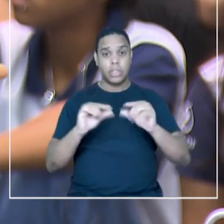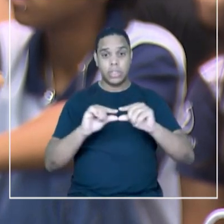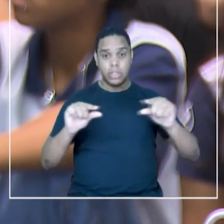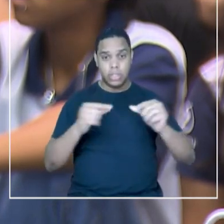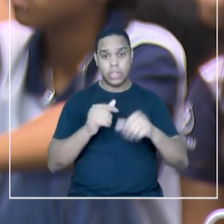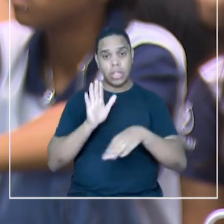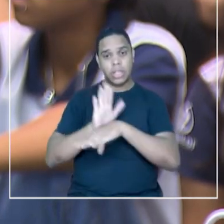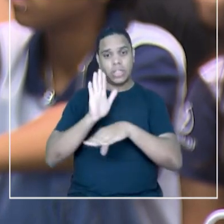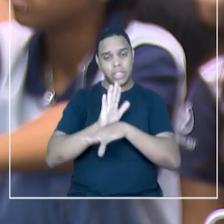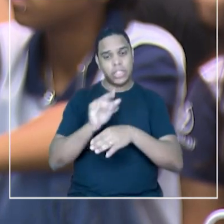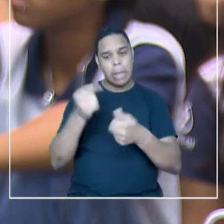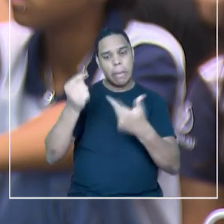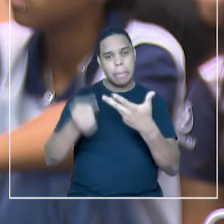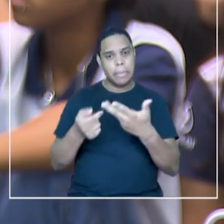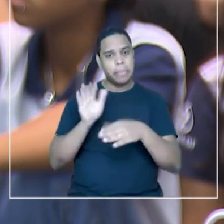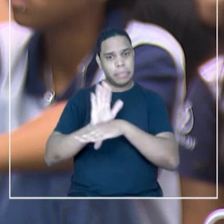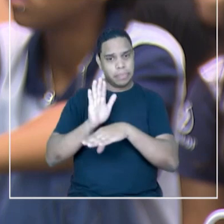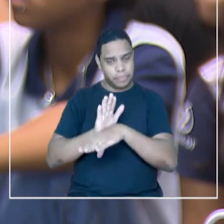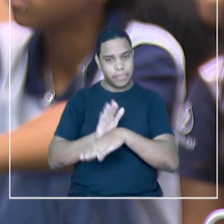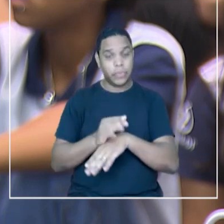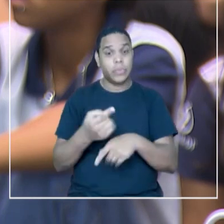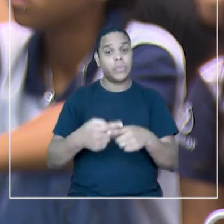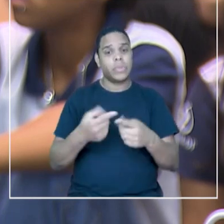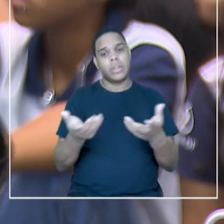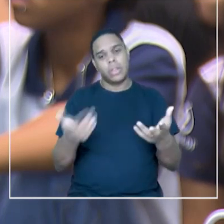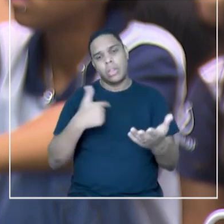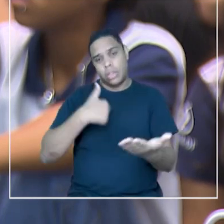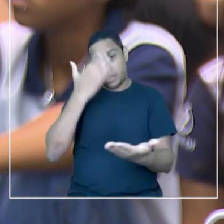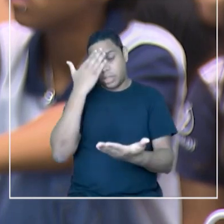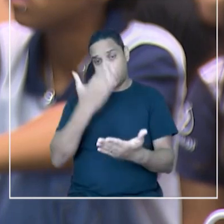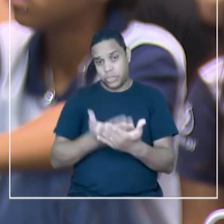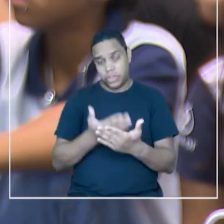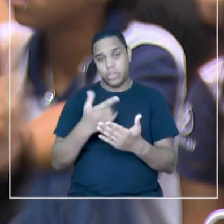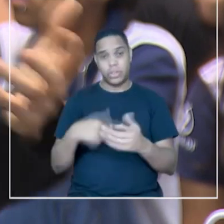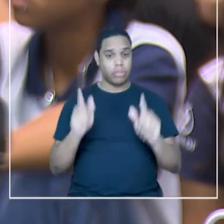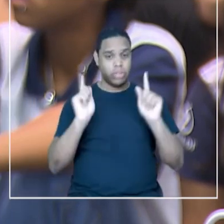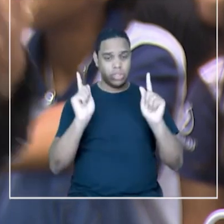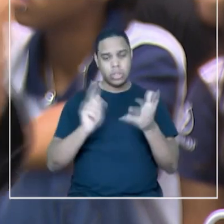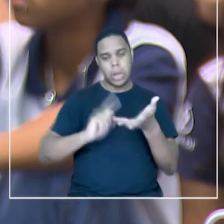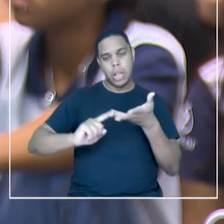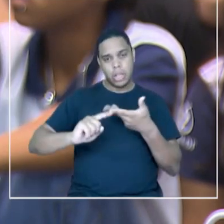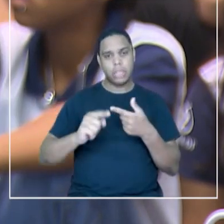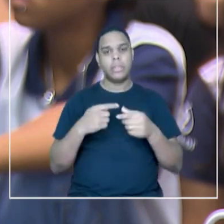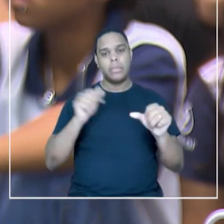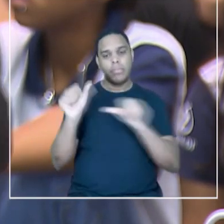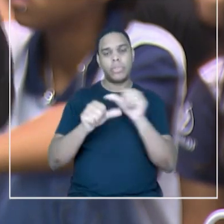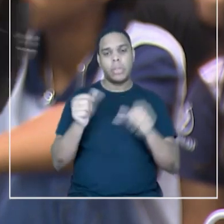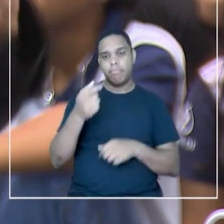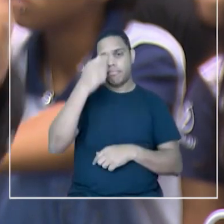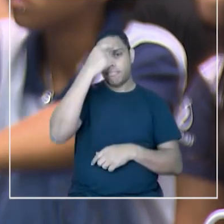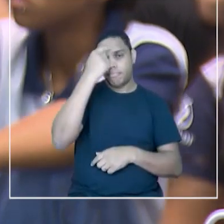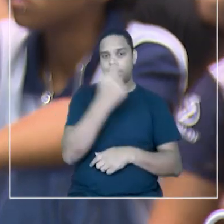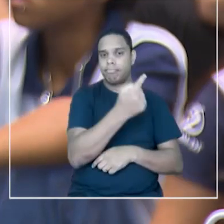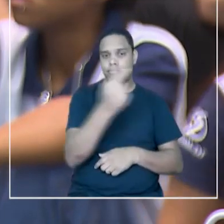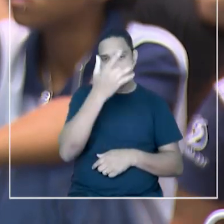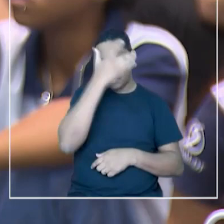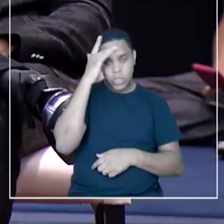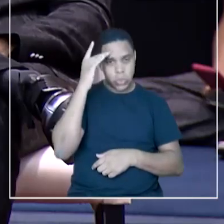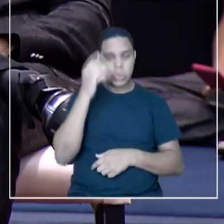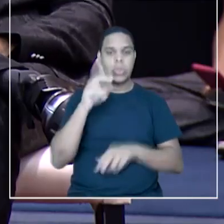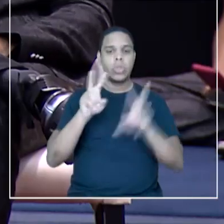assistência necessária. Porque é isso, assim, eu acredito muito que o entretenimento ele pode, de alguma forma, mudar a conscientização assim, sobre diversa